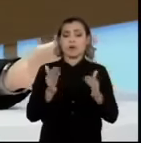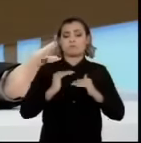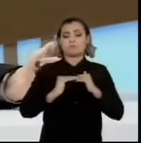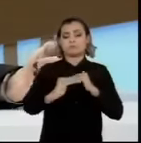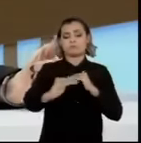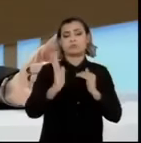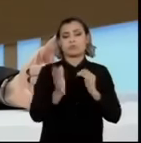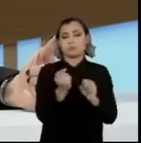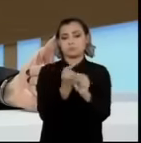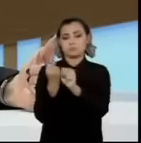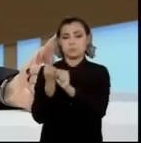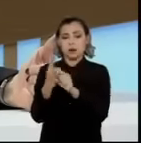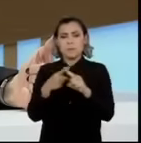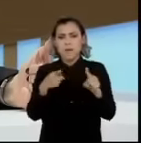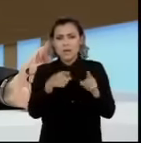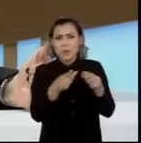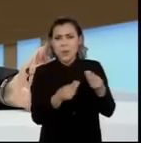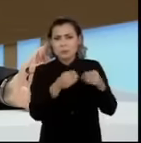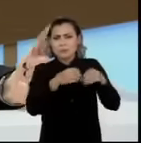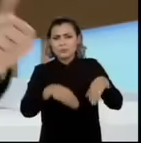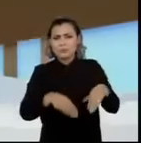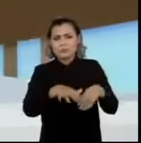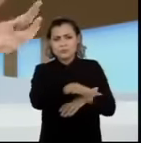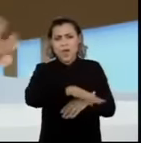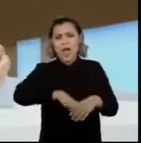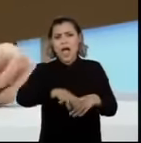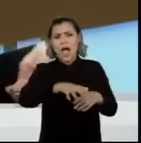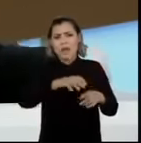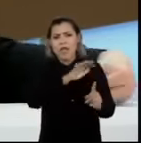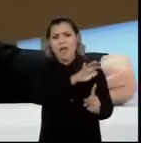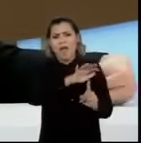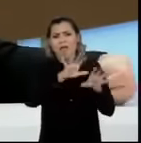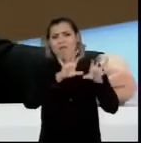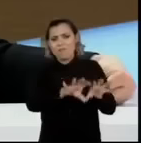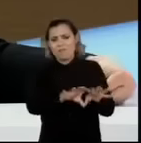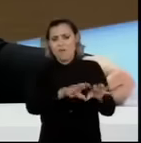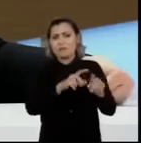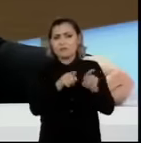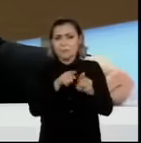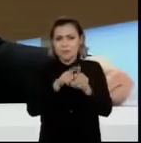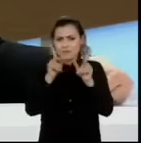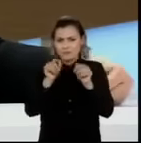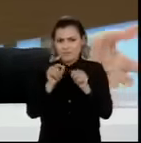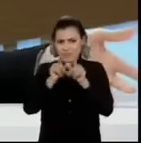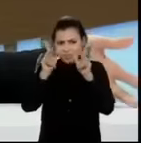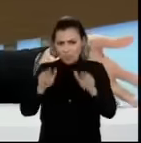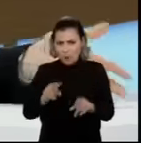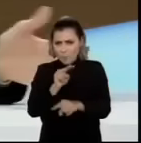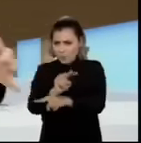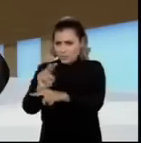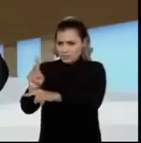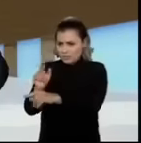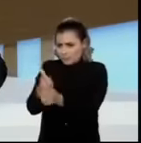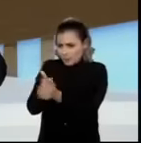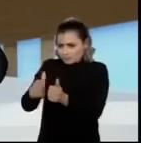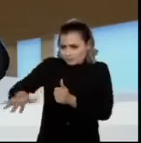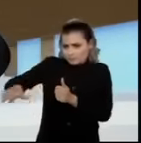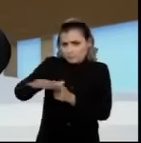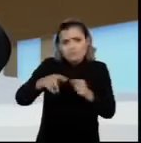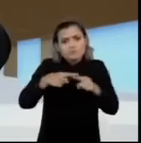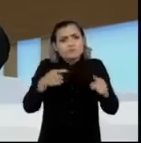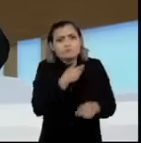senhor vai prevenir os danos e impactos nessa região? Uma das saídas seria fazer, por exemplo, unidade de conservação, mas o governo